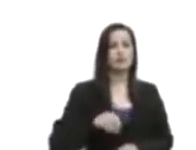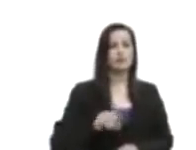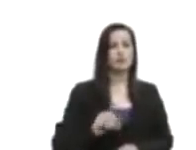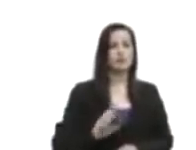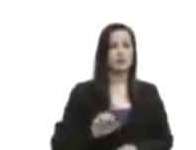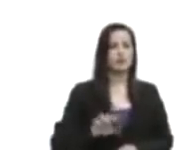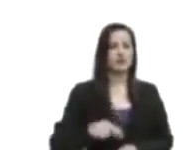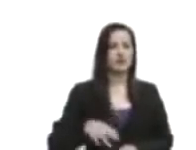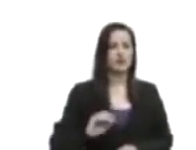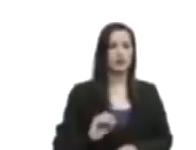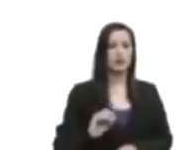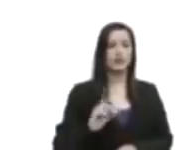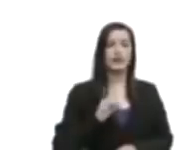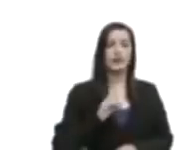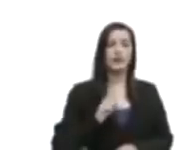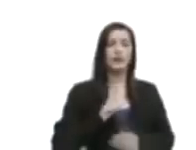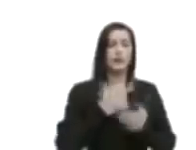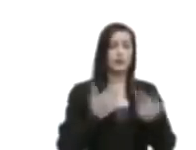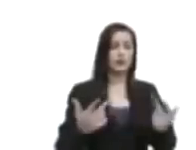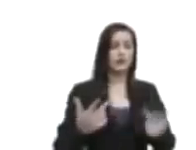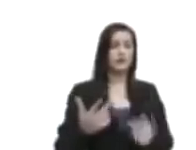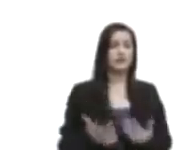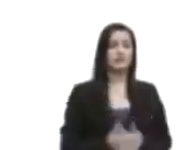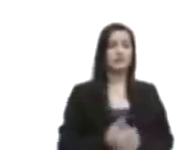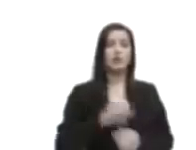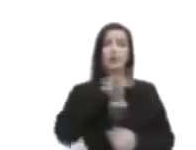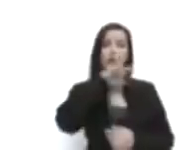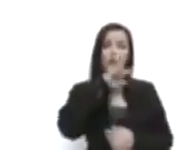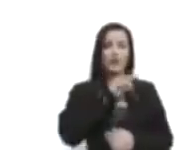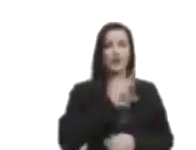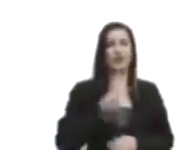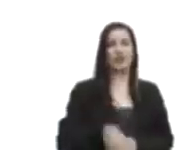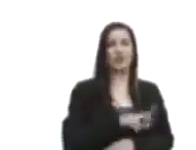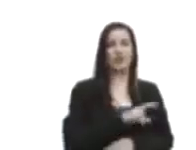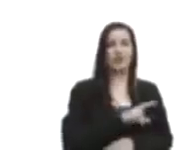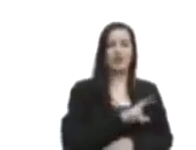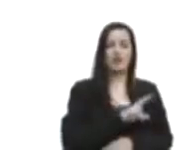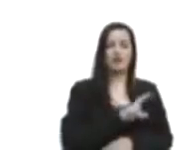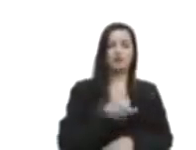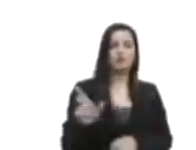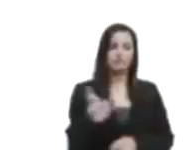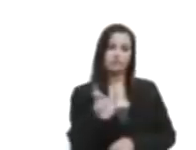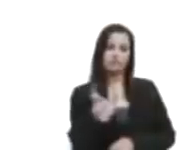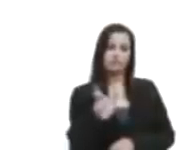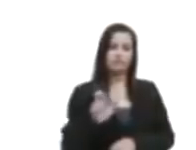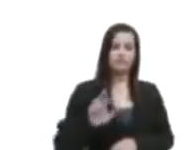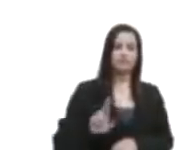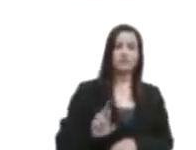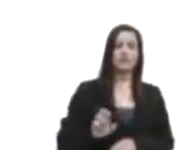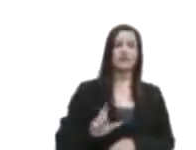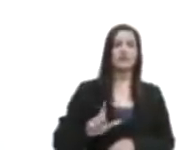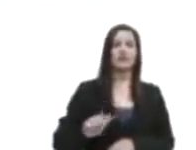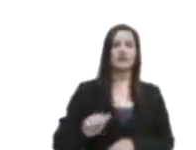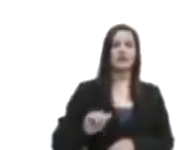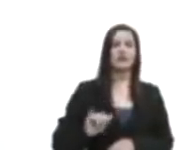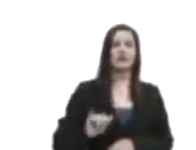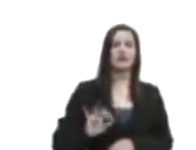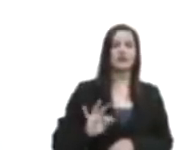o relativismo. O que ensina o relativismo? Que não há verdades